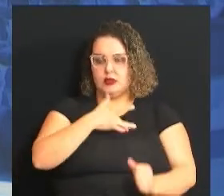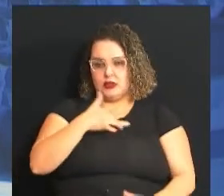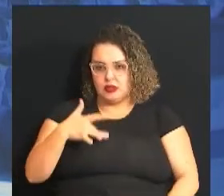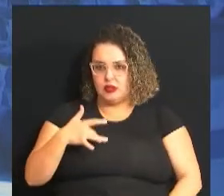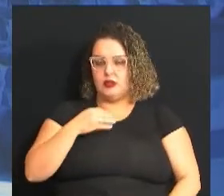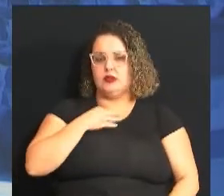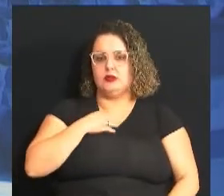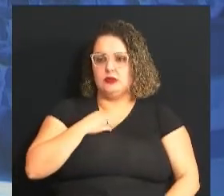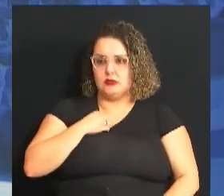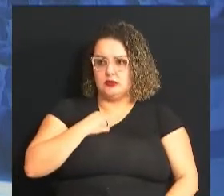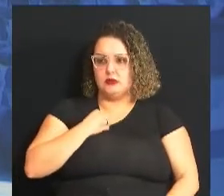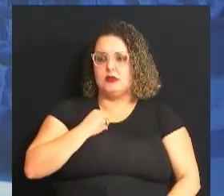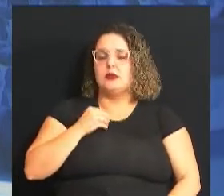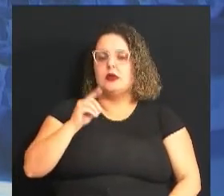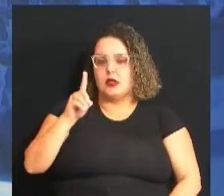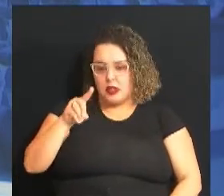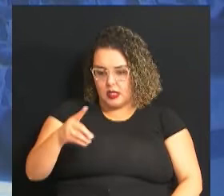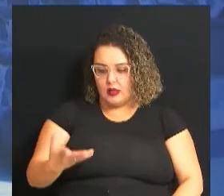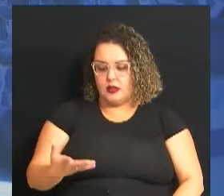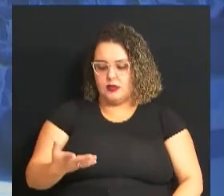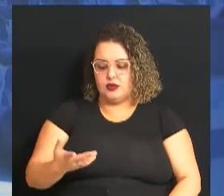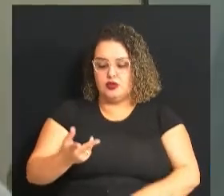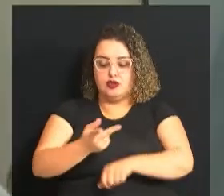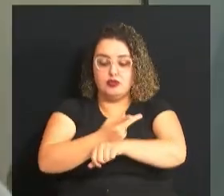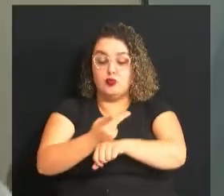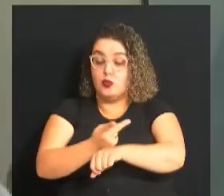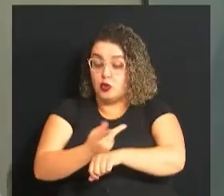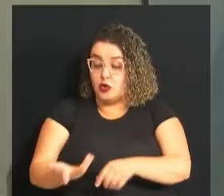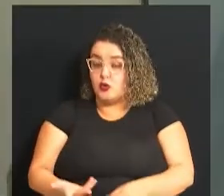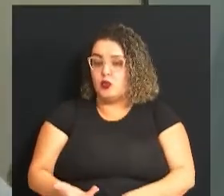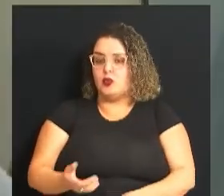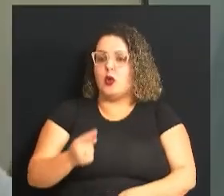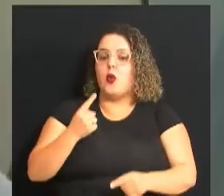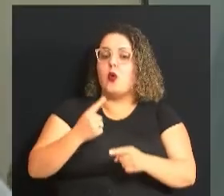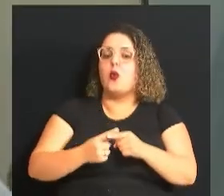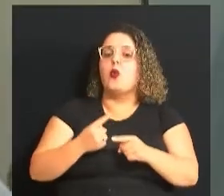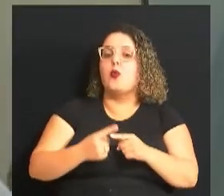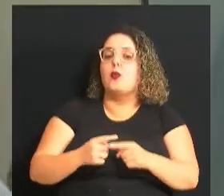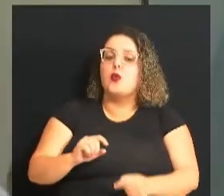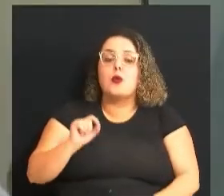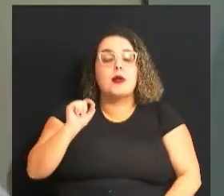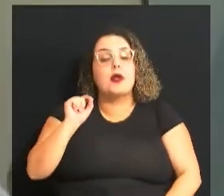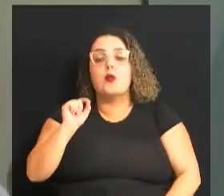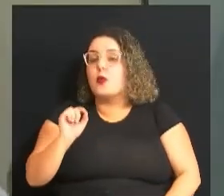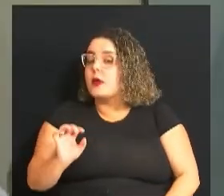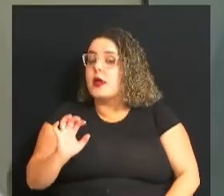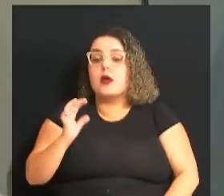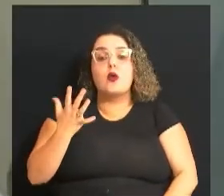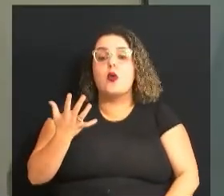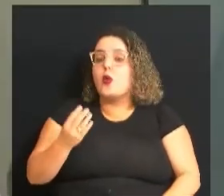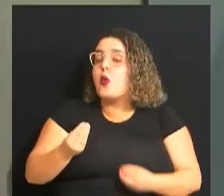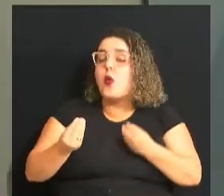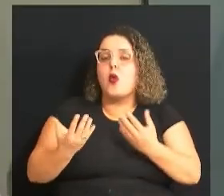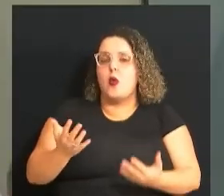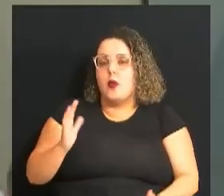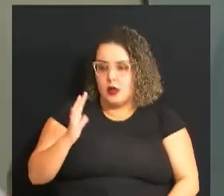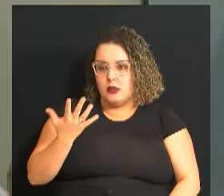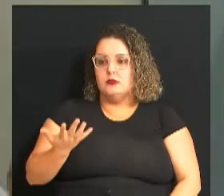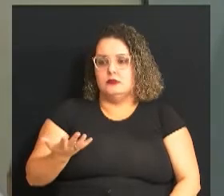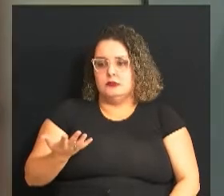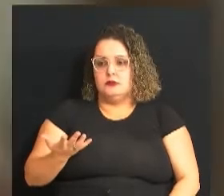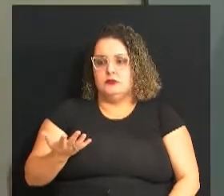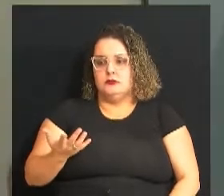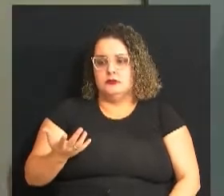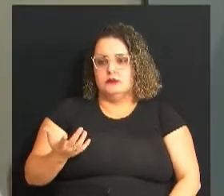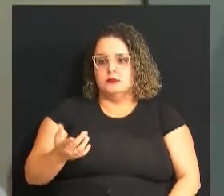Isso. A gente vai na causa, depois que nós detectamos a causa, nós temos a parte, dependendo, né,